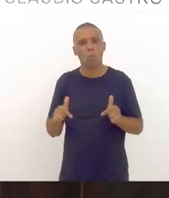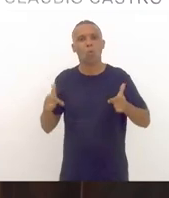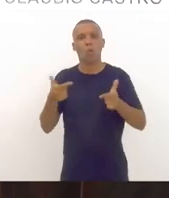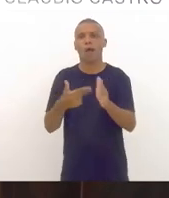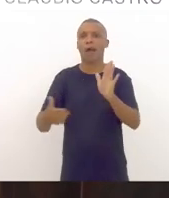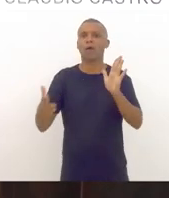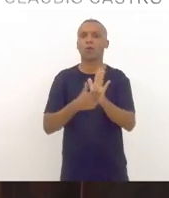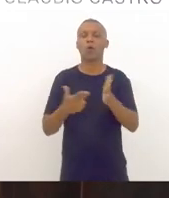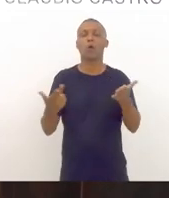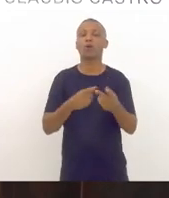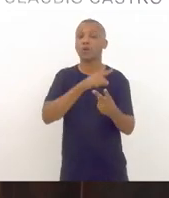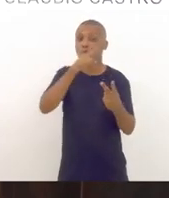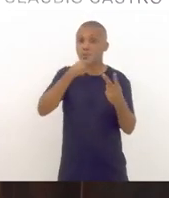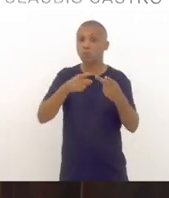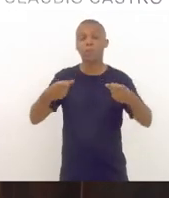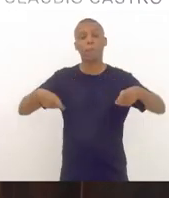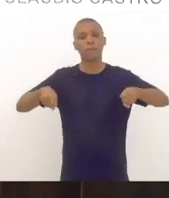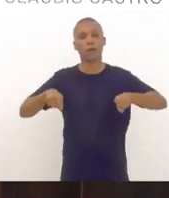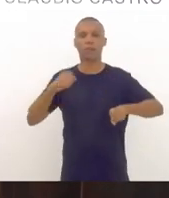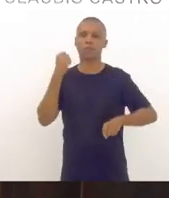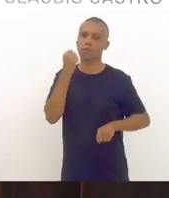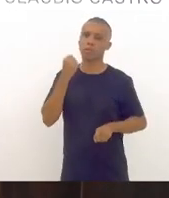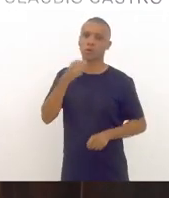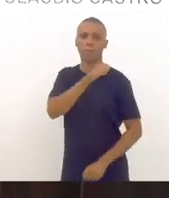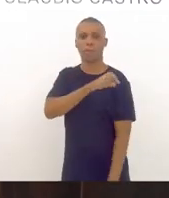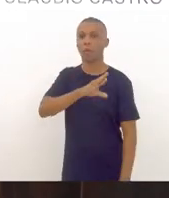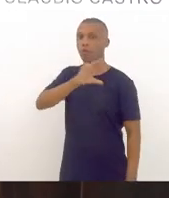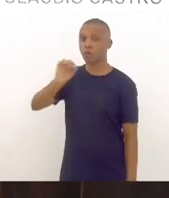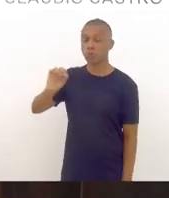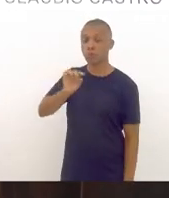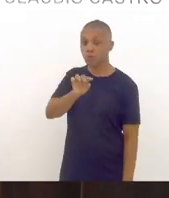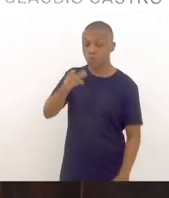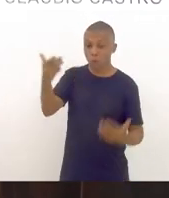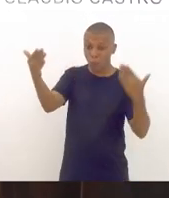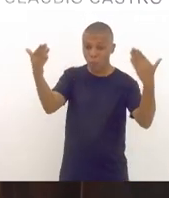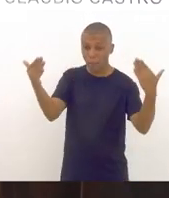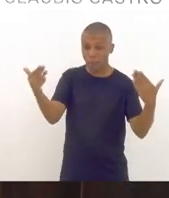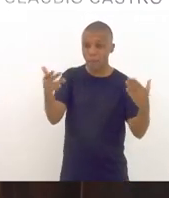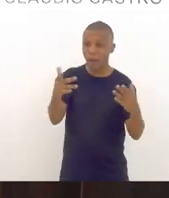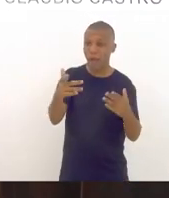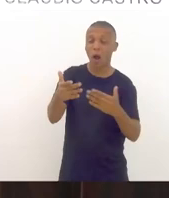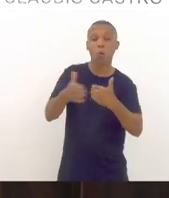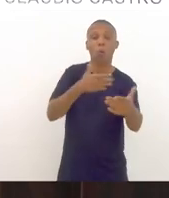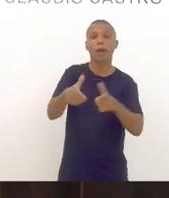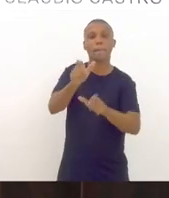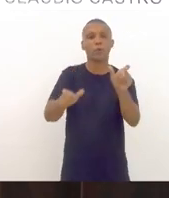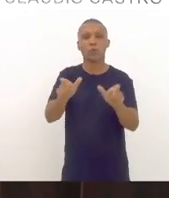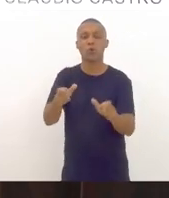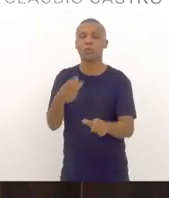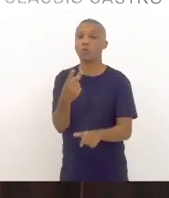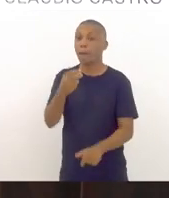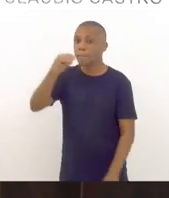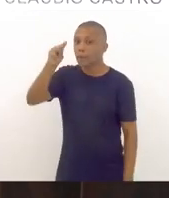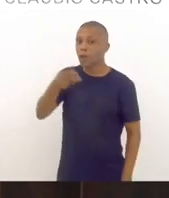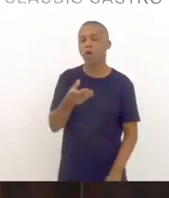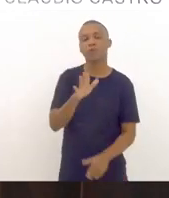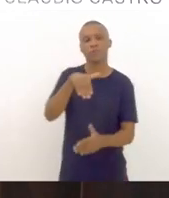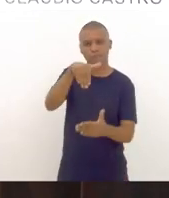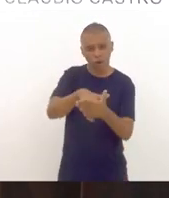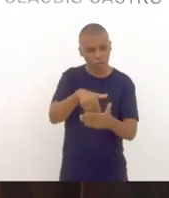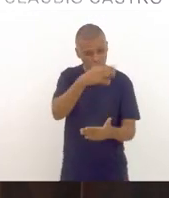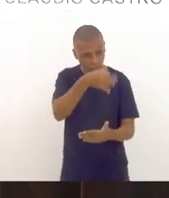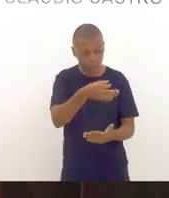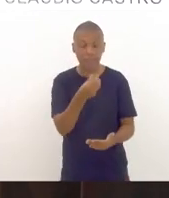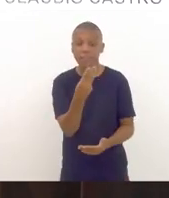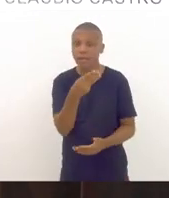segundo mandato de senador pelo estado do Rio de Janeiro, que isso é para poucos. Com 2 milhões de votos, né? 2 milhões, né?